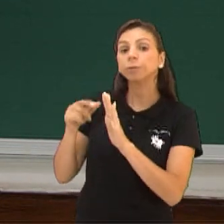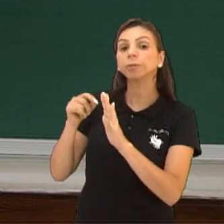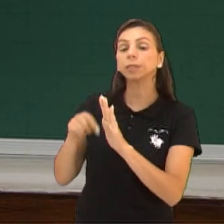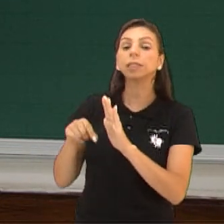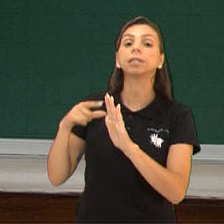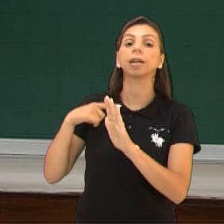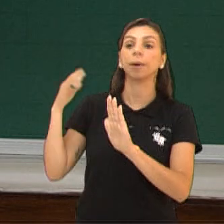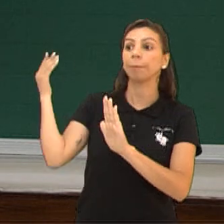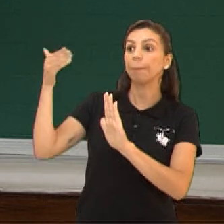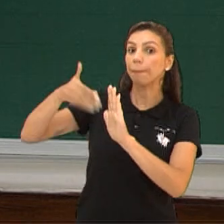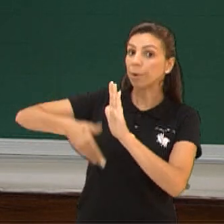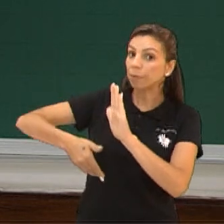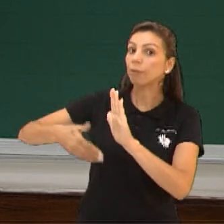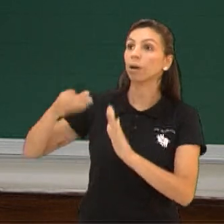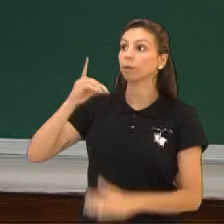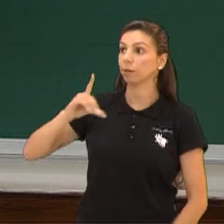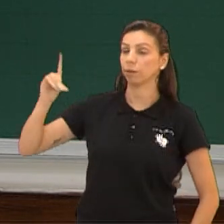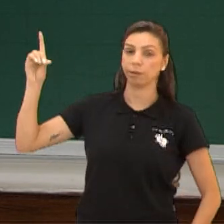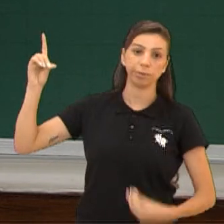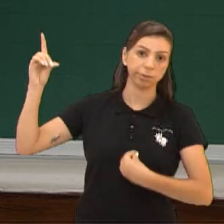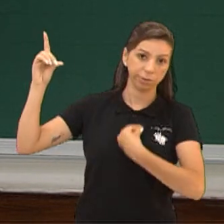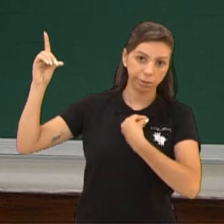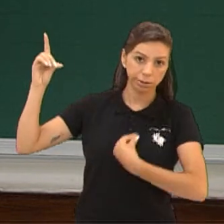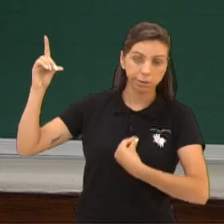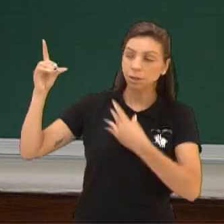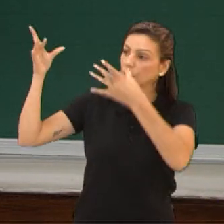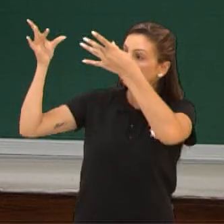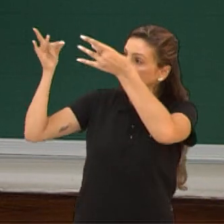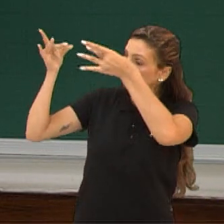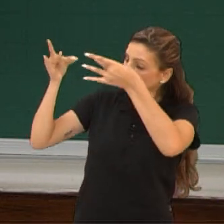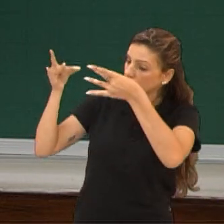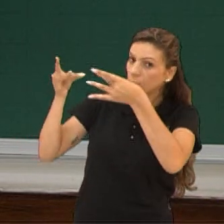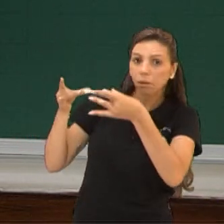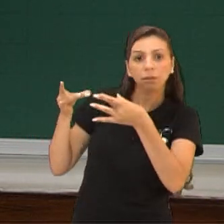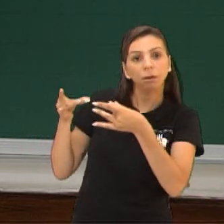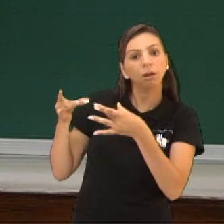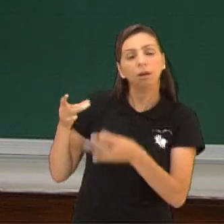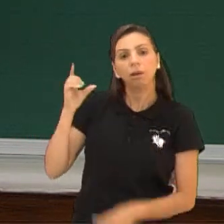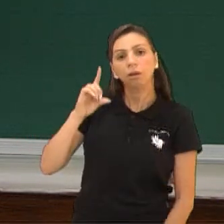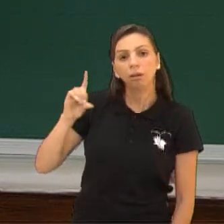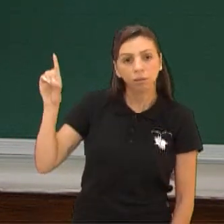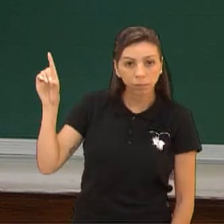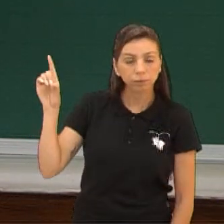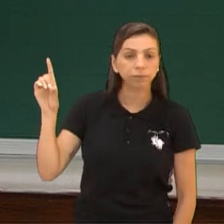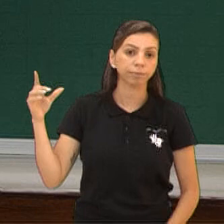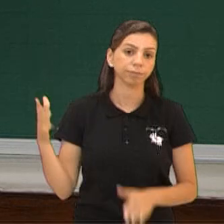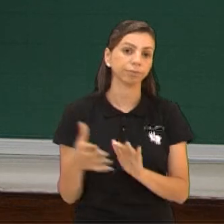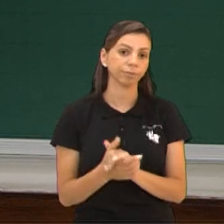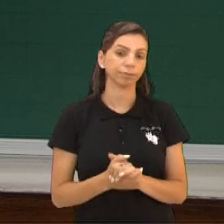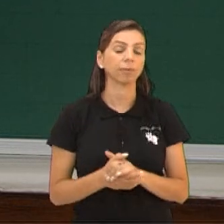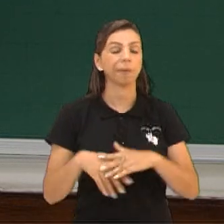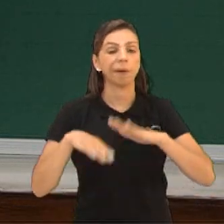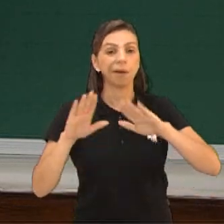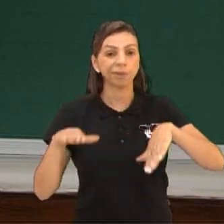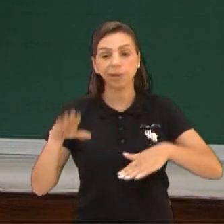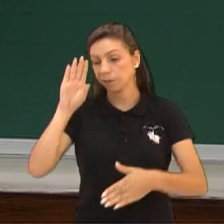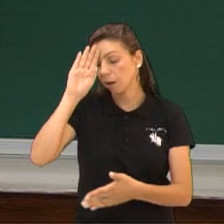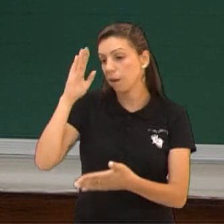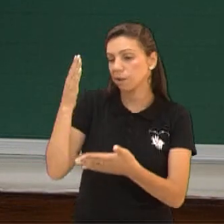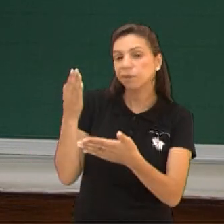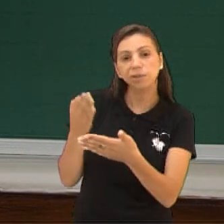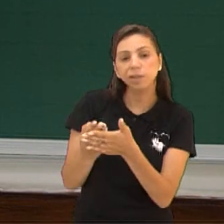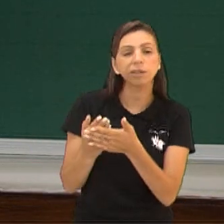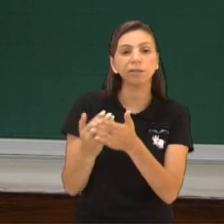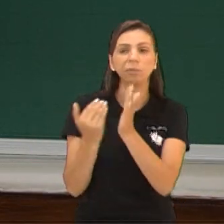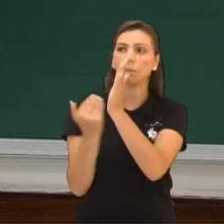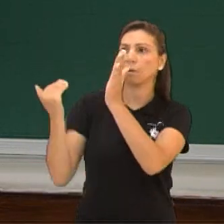os elementos divinos. Ou seja, o agnóstico é aquele que, sim, não desconsidera e às vezes acredita em uma força